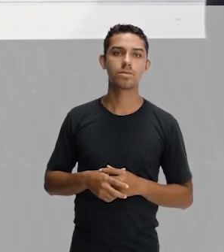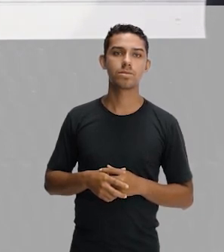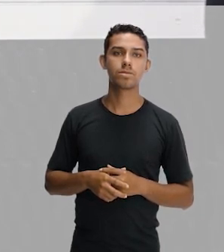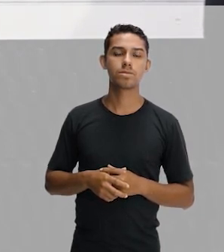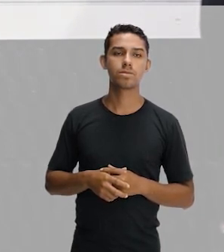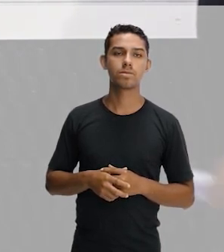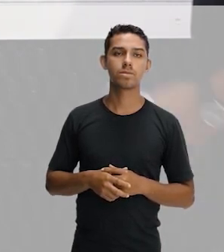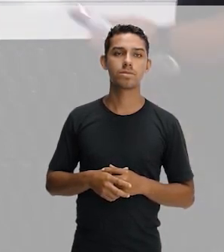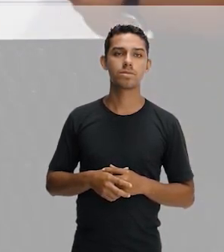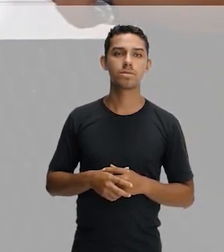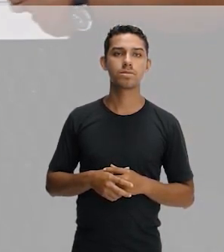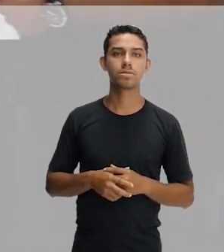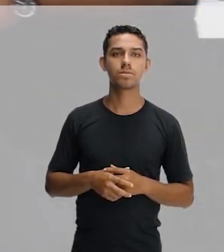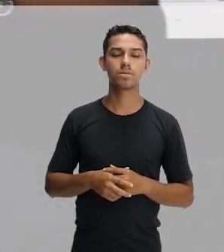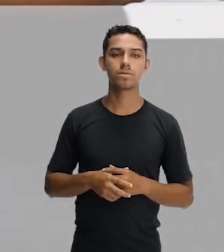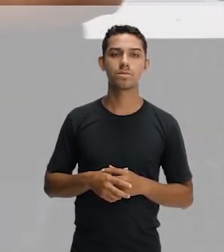raio.